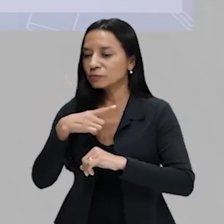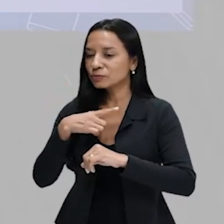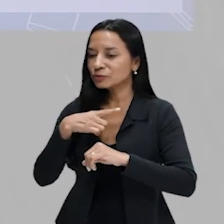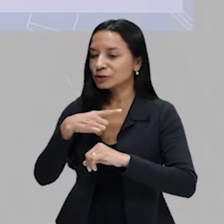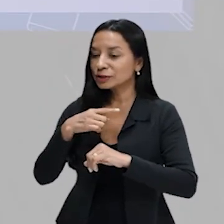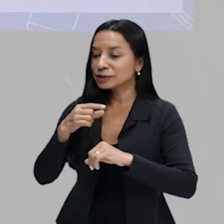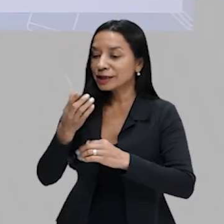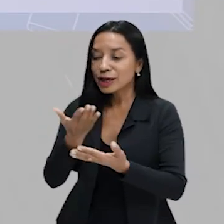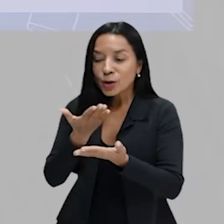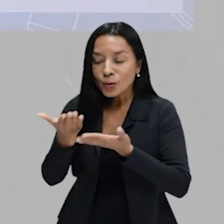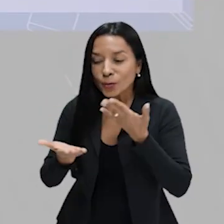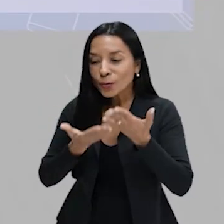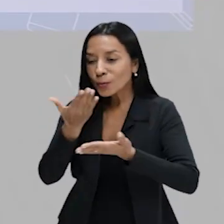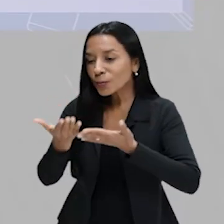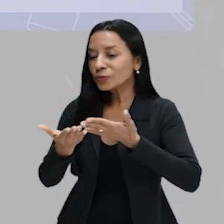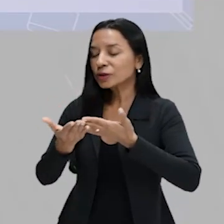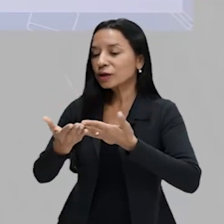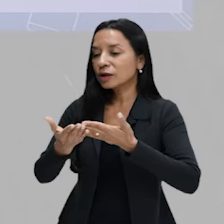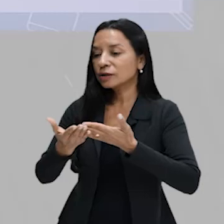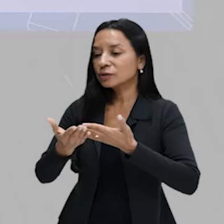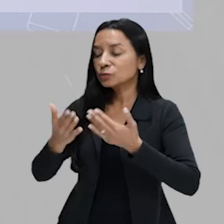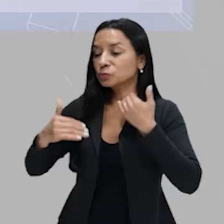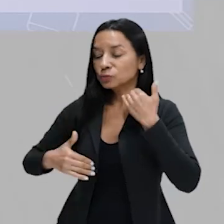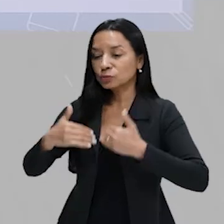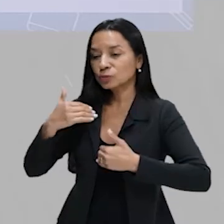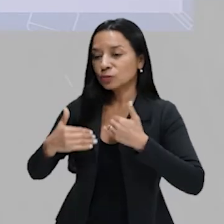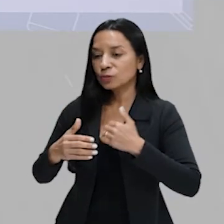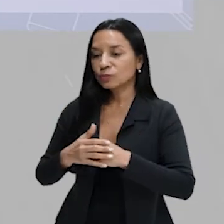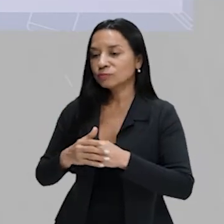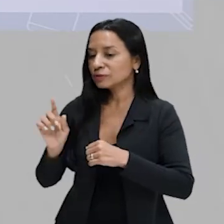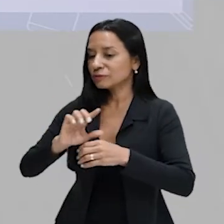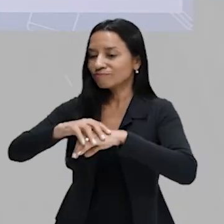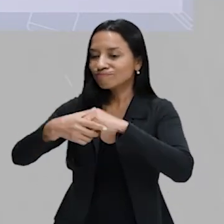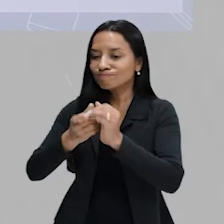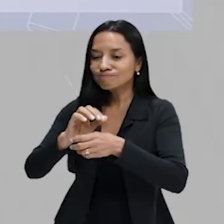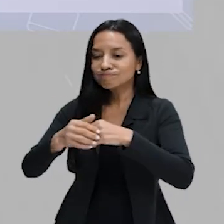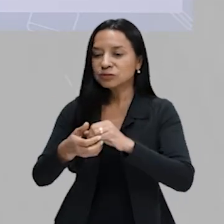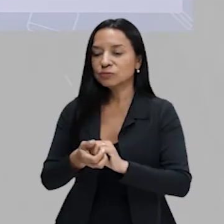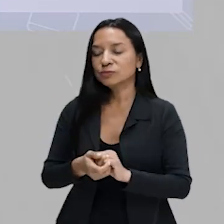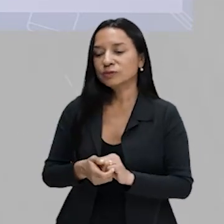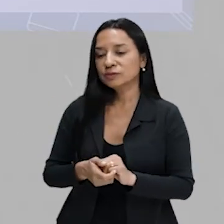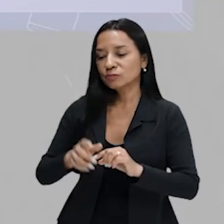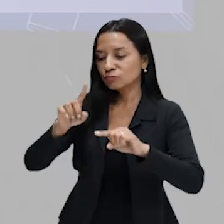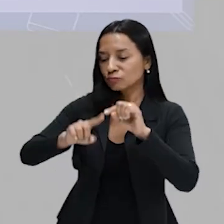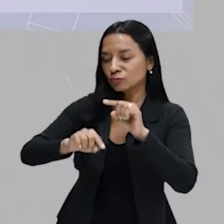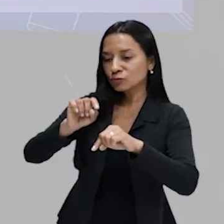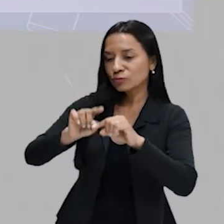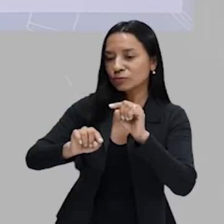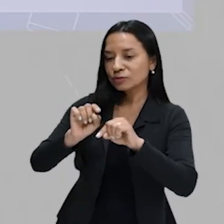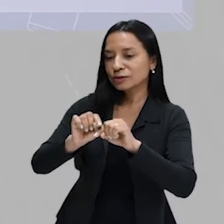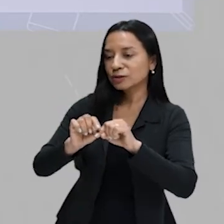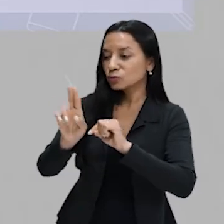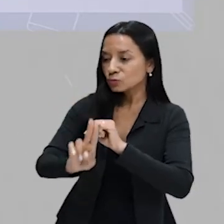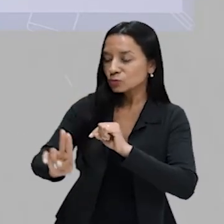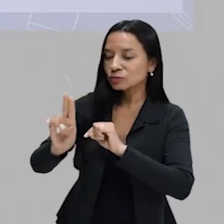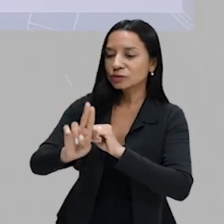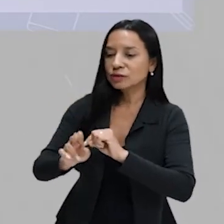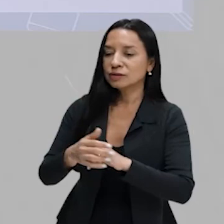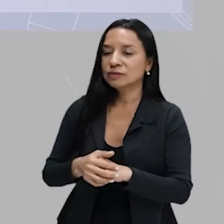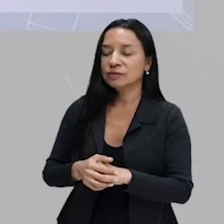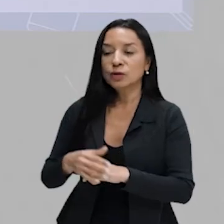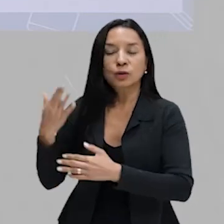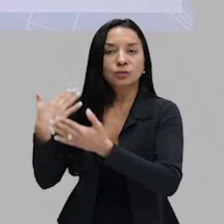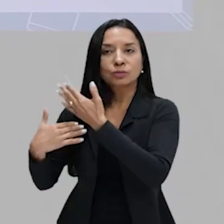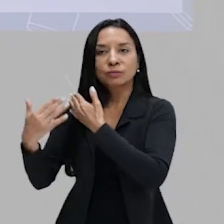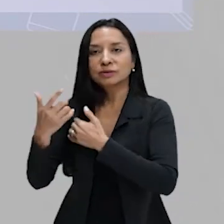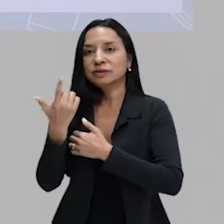anatomia e não lavavam as mãos nem os instrumentos cirúrgicos entre as atividades. Vale ressaltar aqui para vocês que nessa época